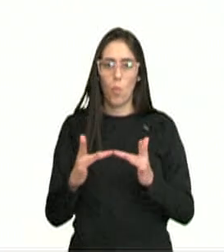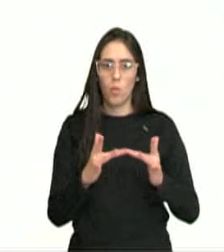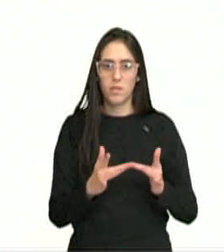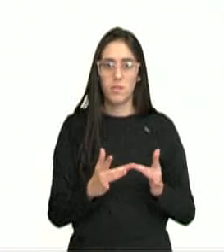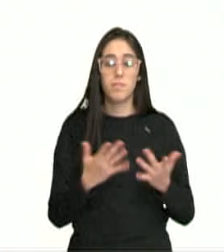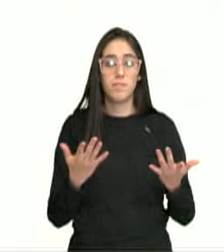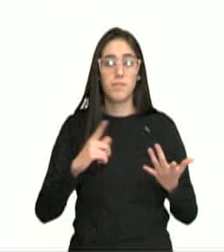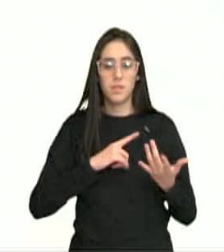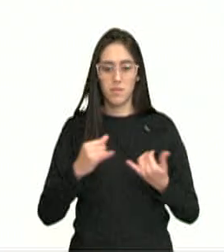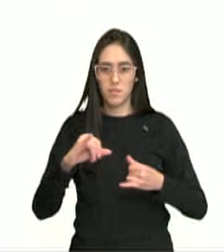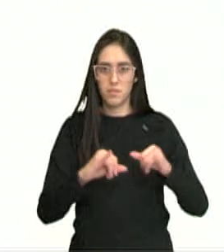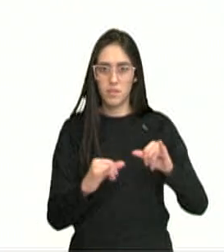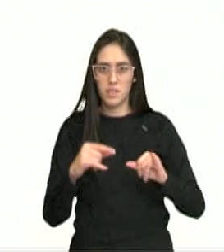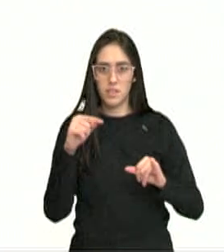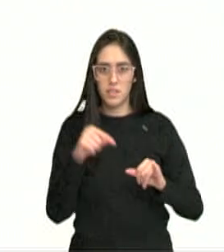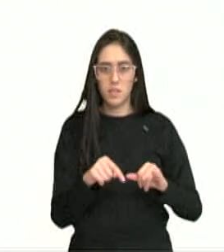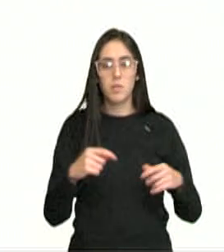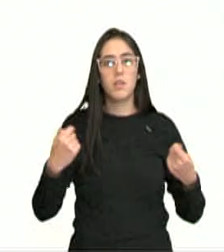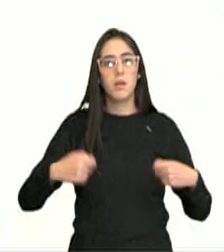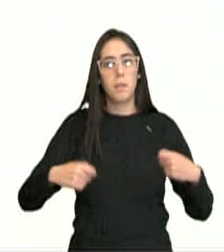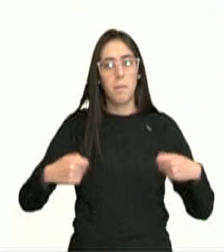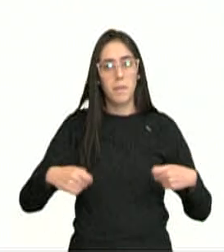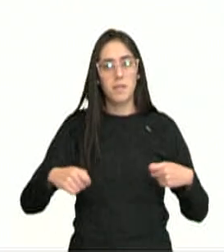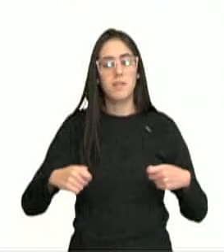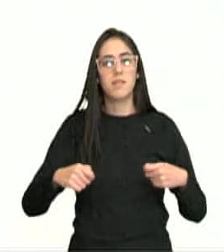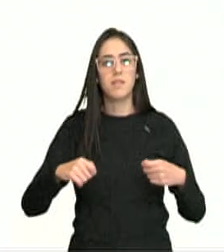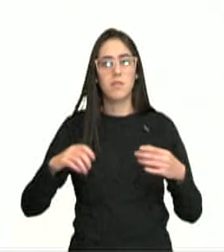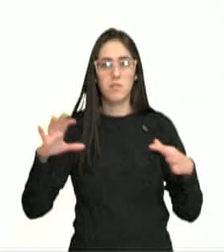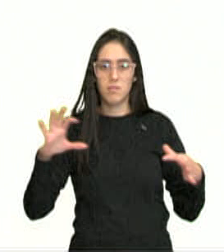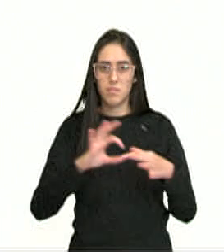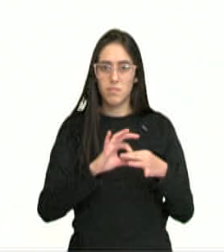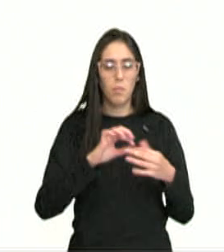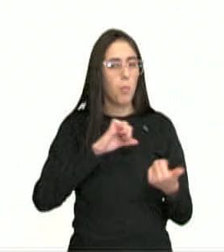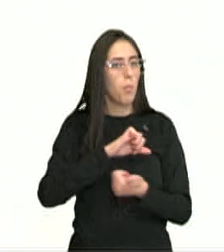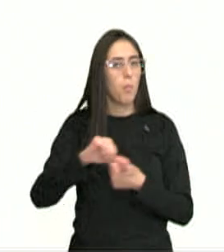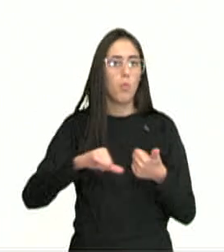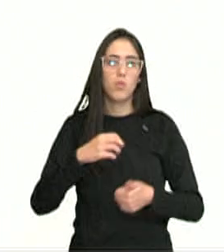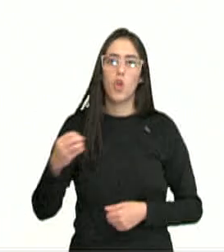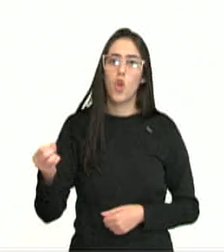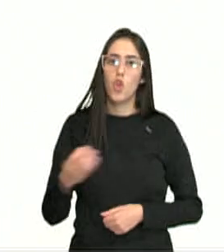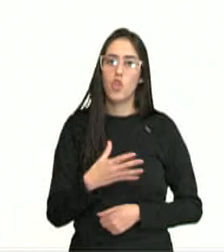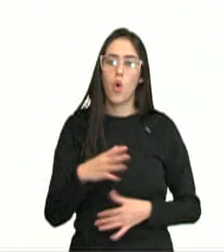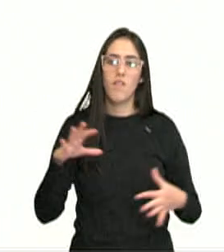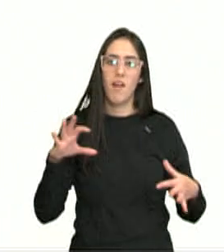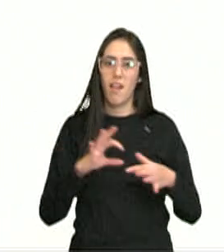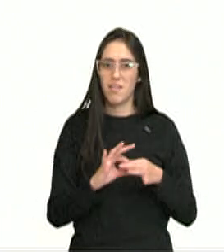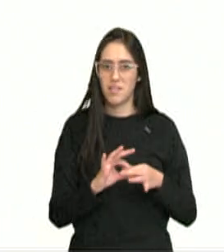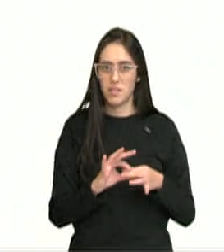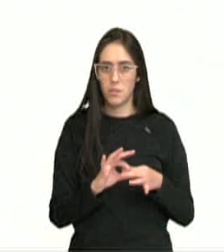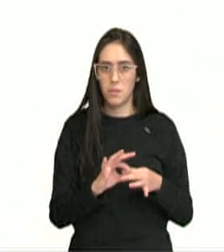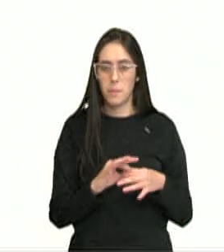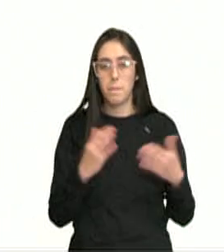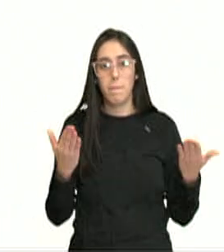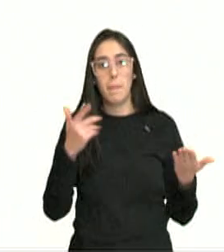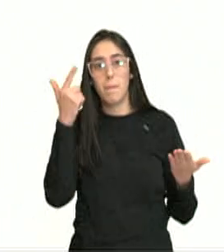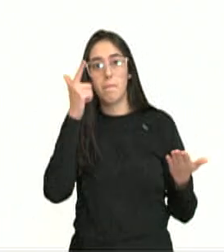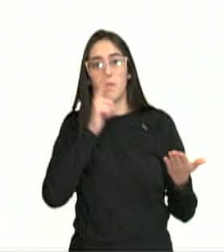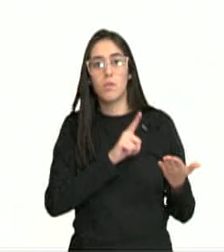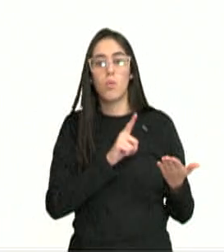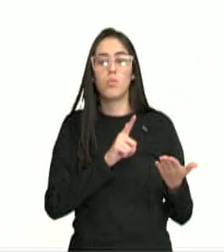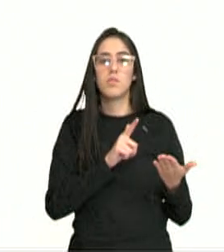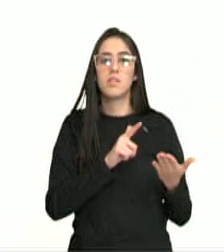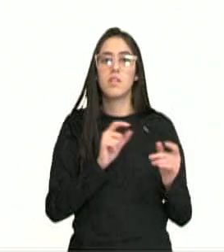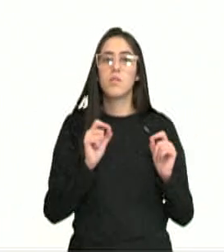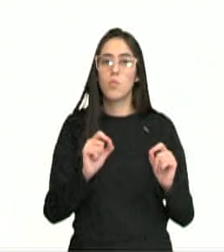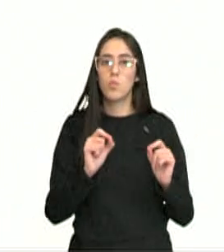reação química, precisamos desfazer ligações lá nos reagentes e formar novas ligações dos produtos. Para a gente poder desfazer